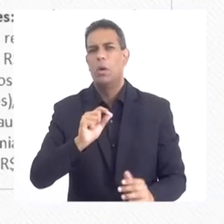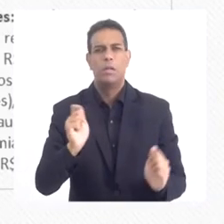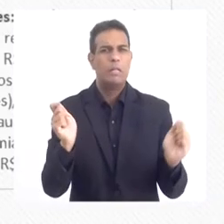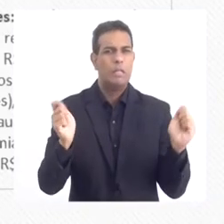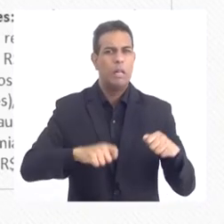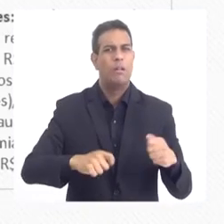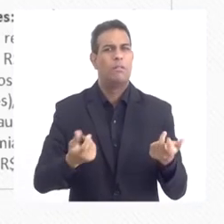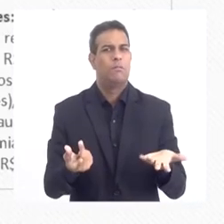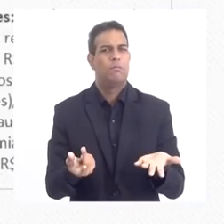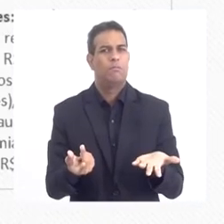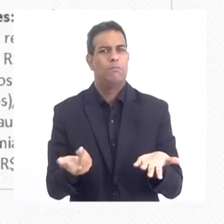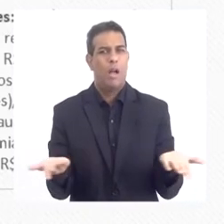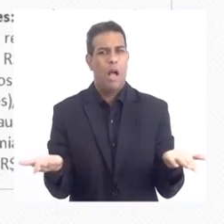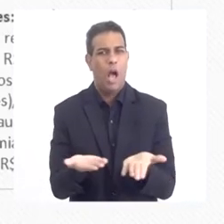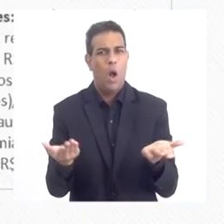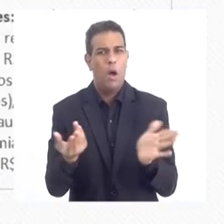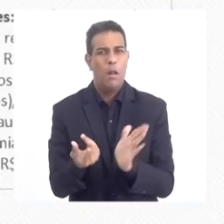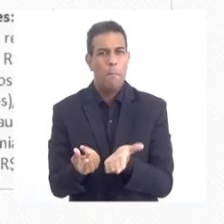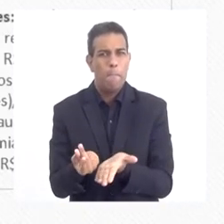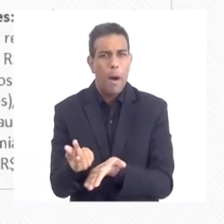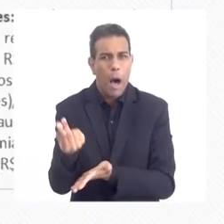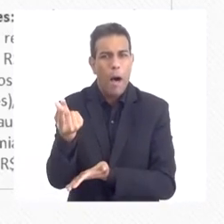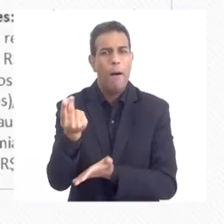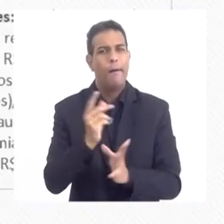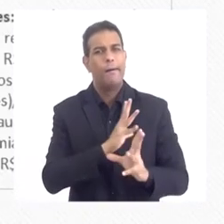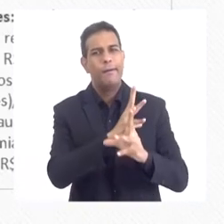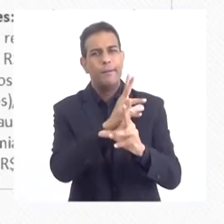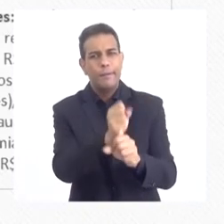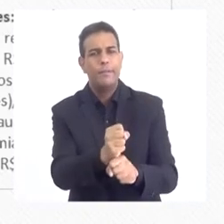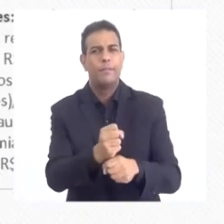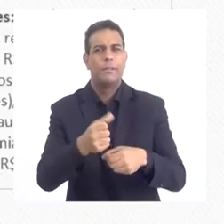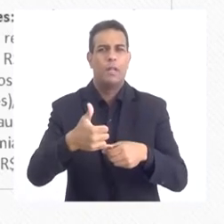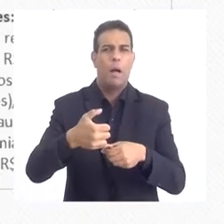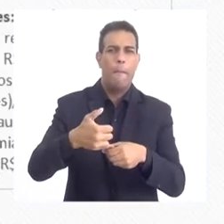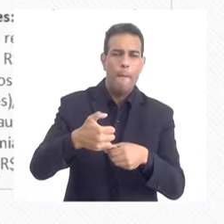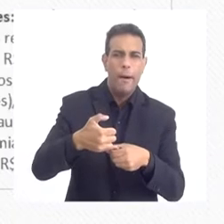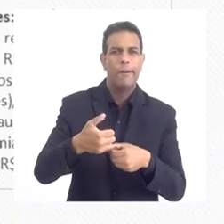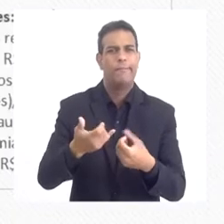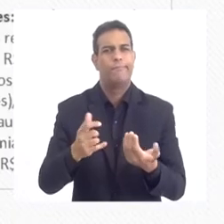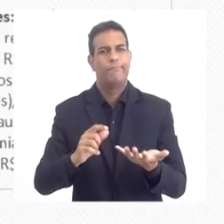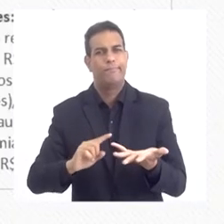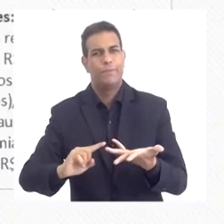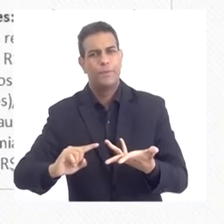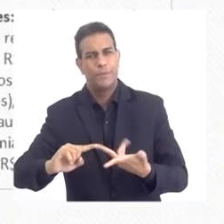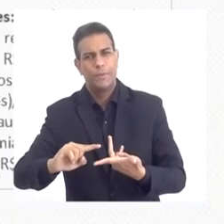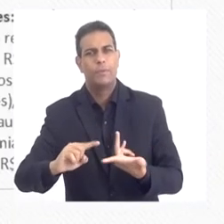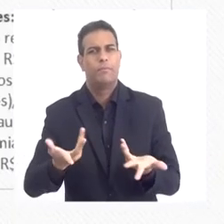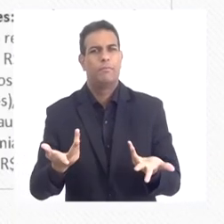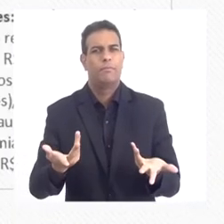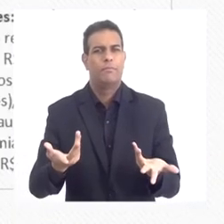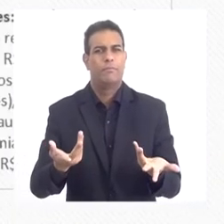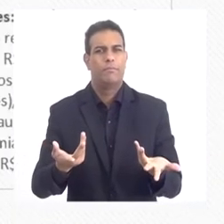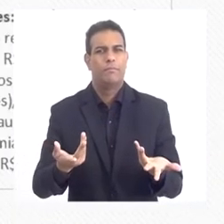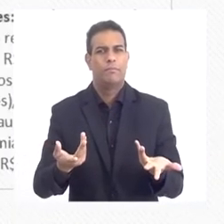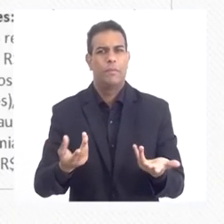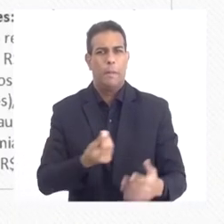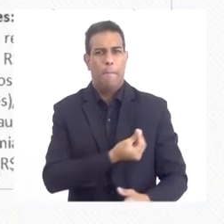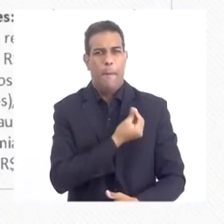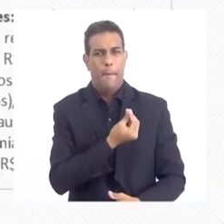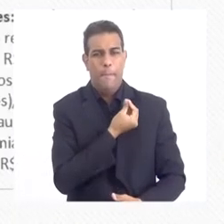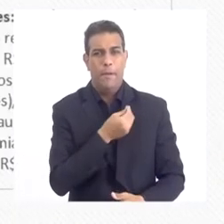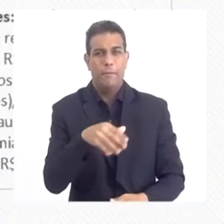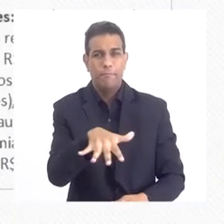o preço dos combustíveis, e aí eu não estou falando de royalties, participação, estou falando